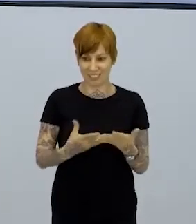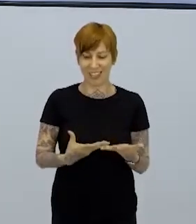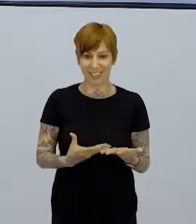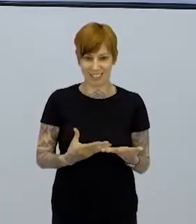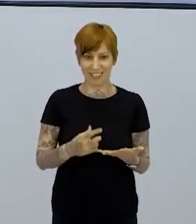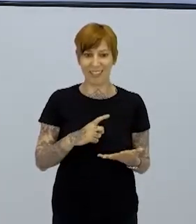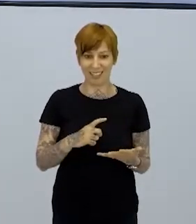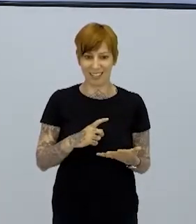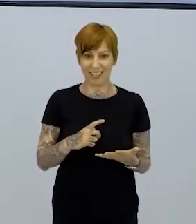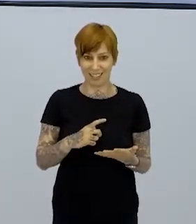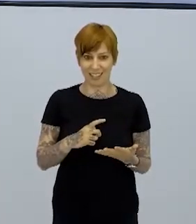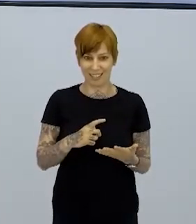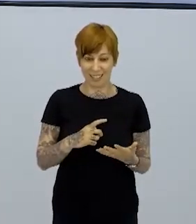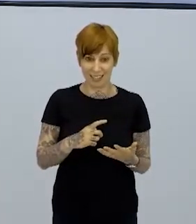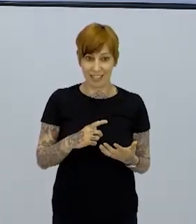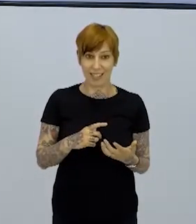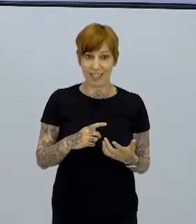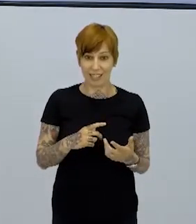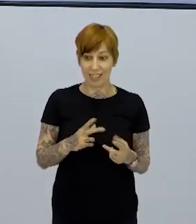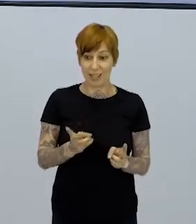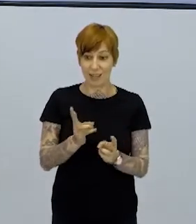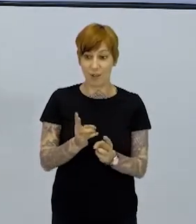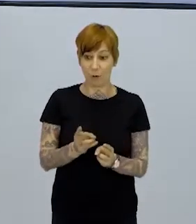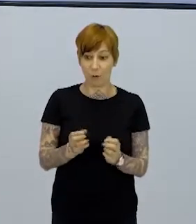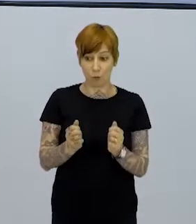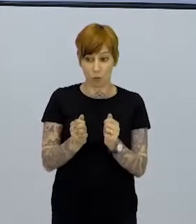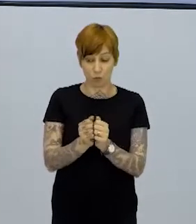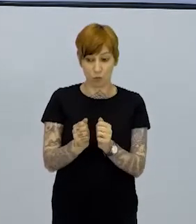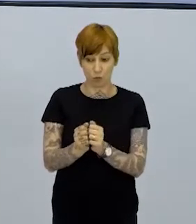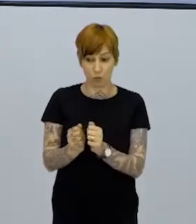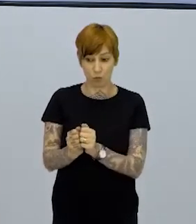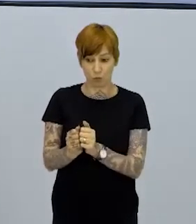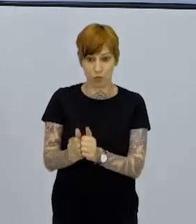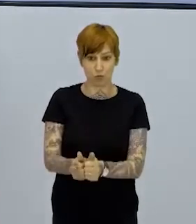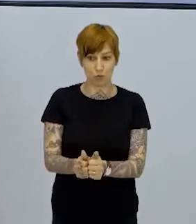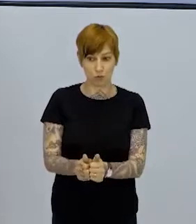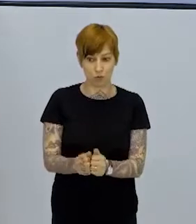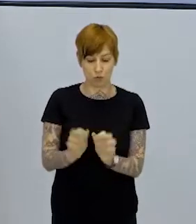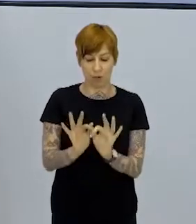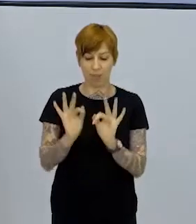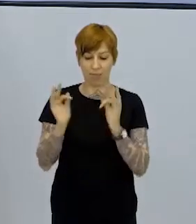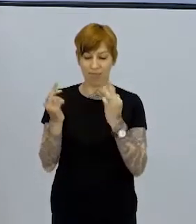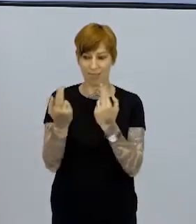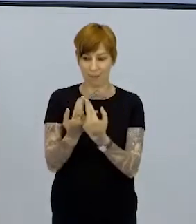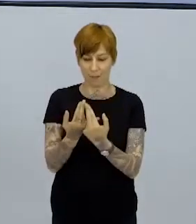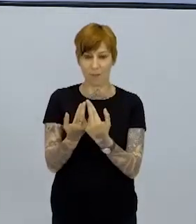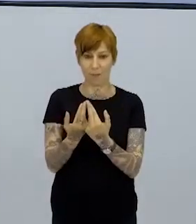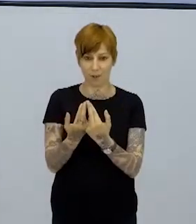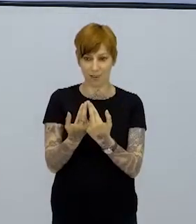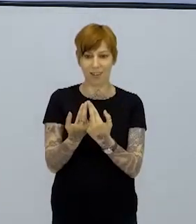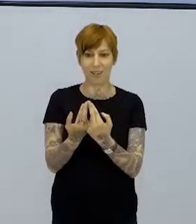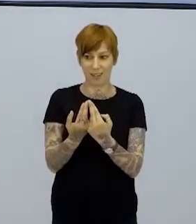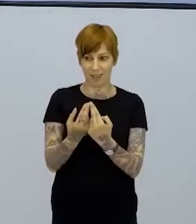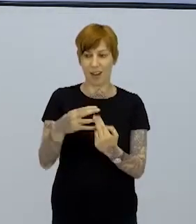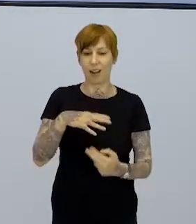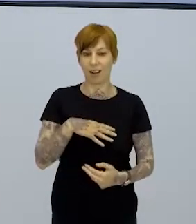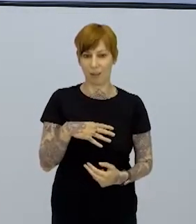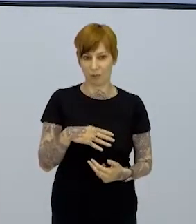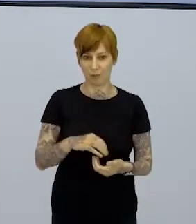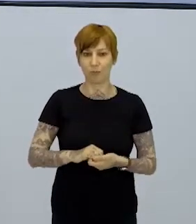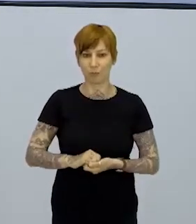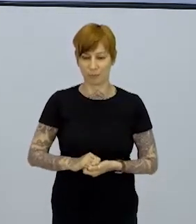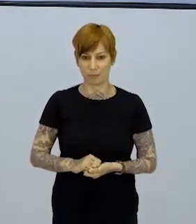contracultura, ela anda junto com a tribo urbana. Porque a tribo urbana vai ter todos os elementos da